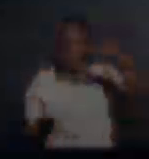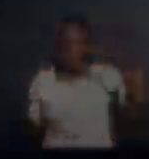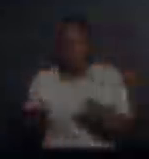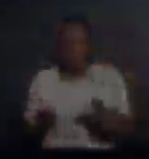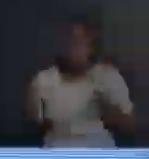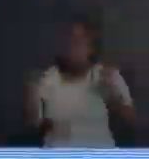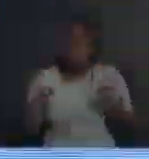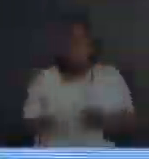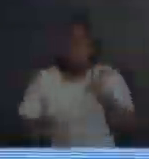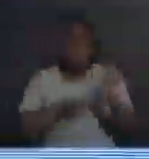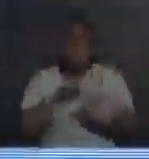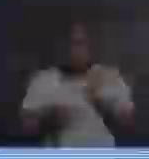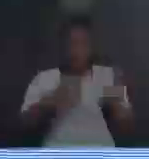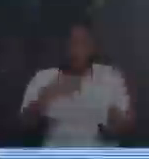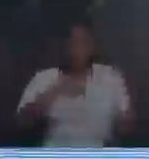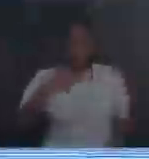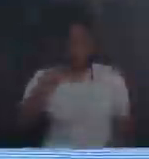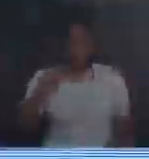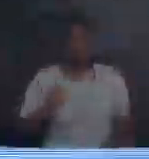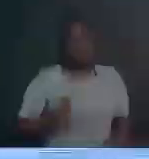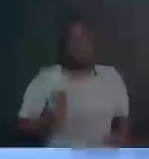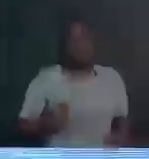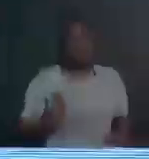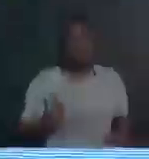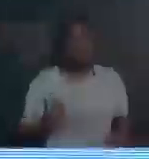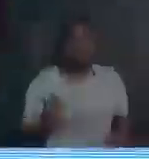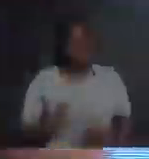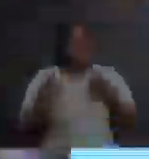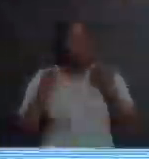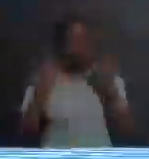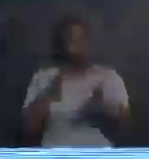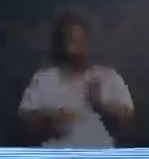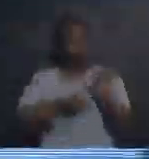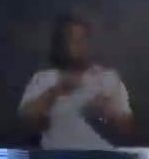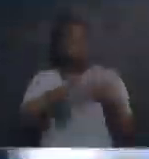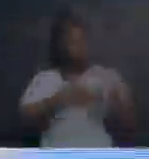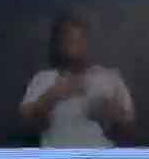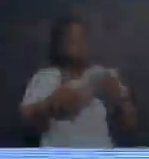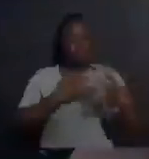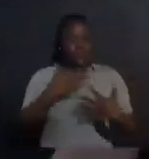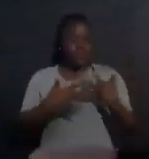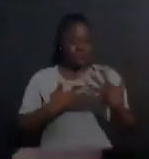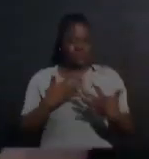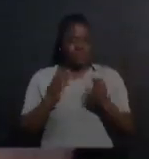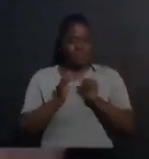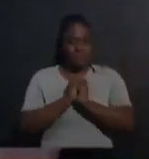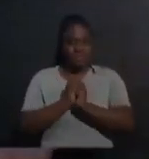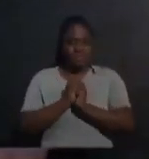poder mudar a minha história, sua história, nossa vida e nos dar um avivamento.